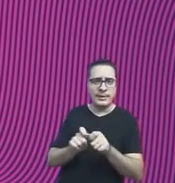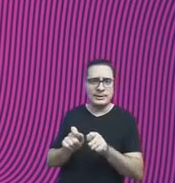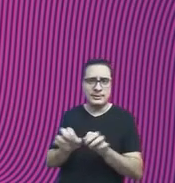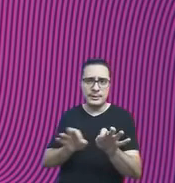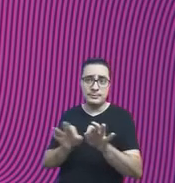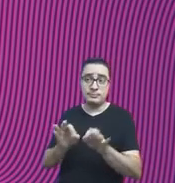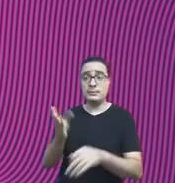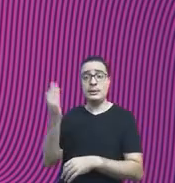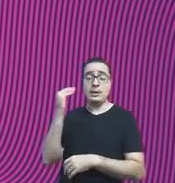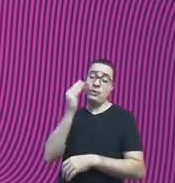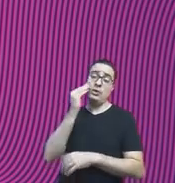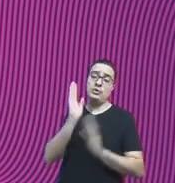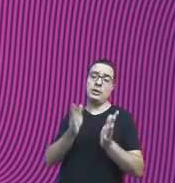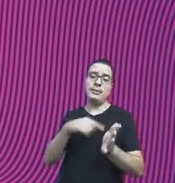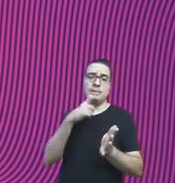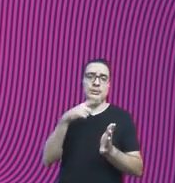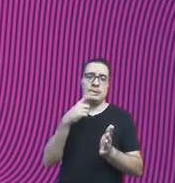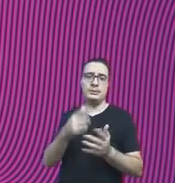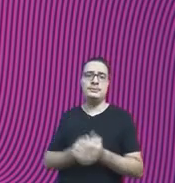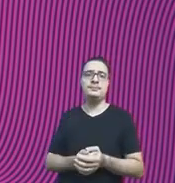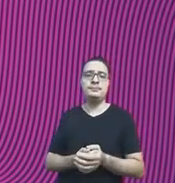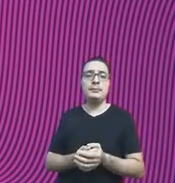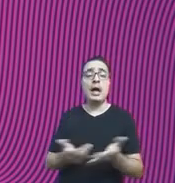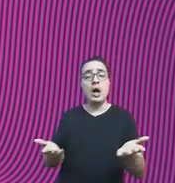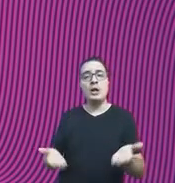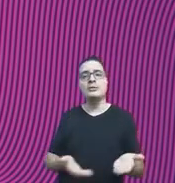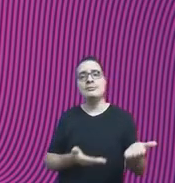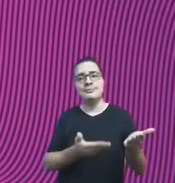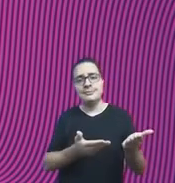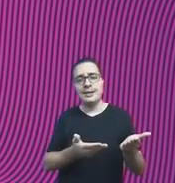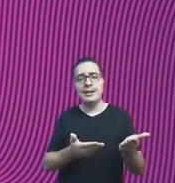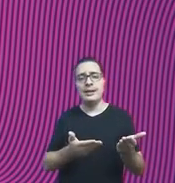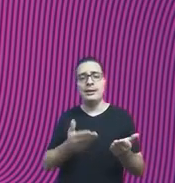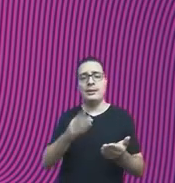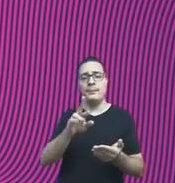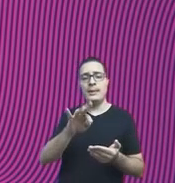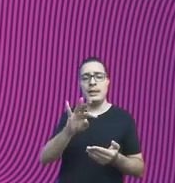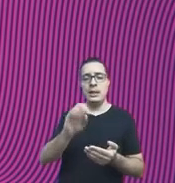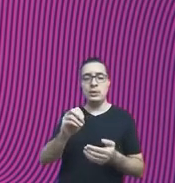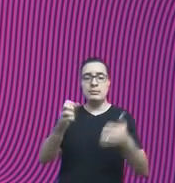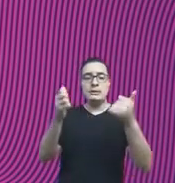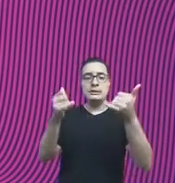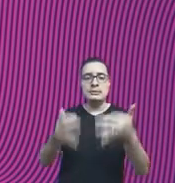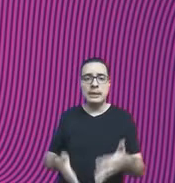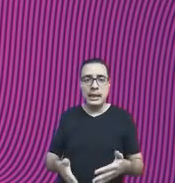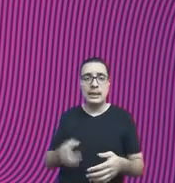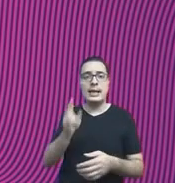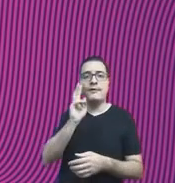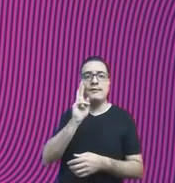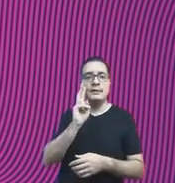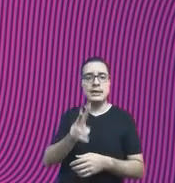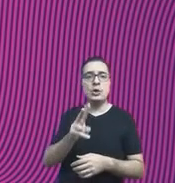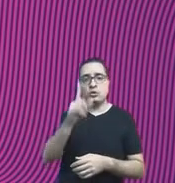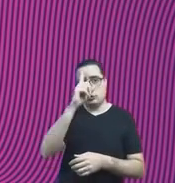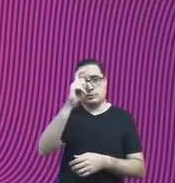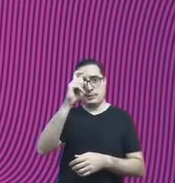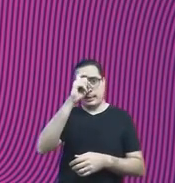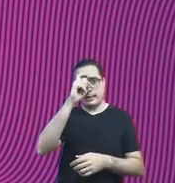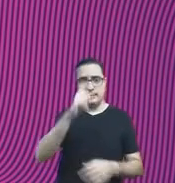no passado, né? Eu vou passar a bola agora para você, Brito, para falar um pouquinho da visão dos hospitais.